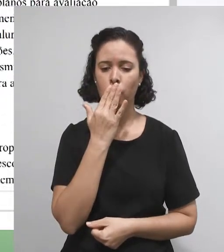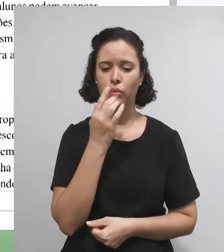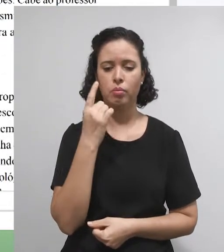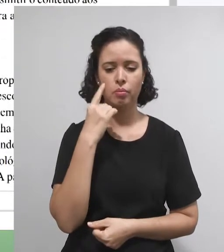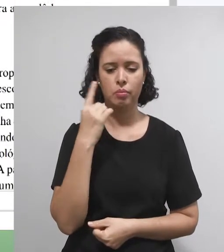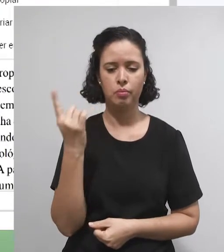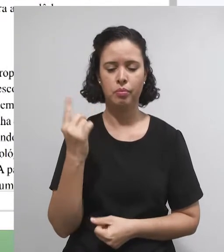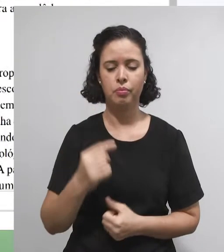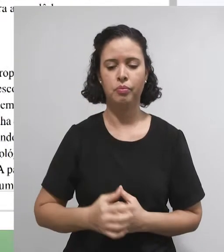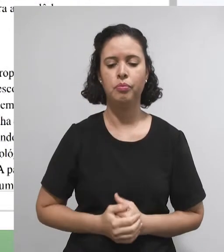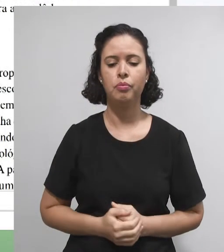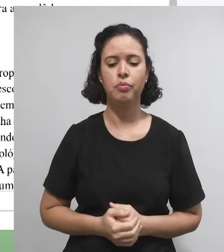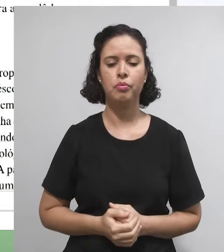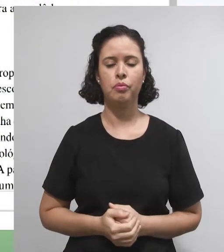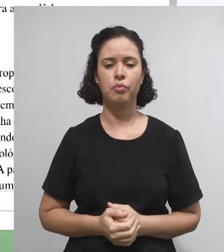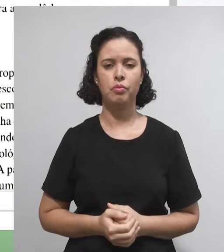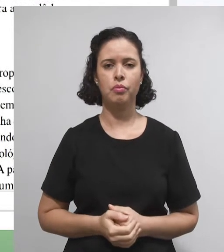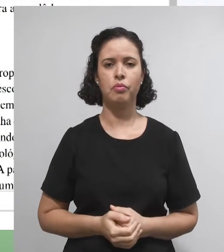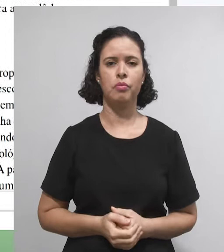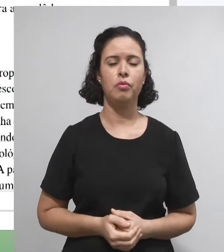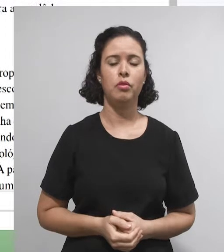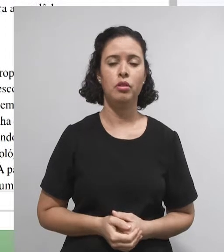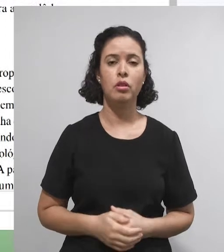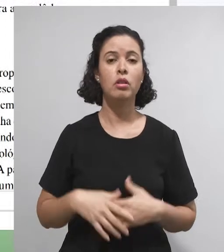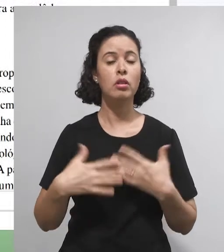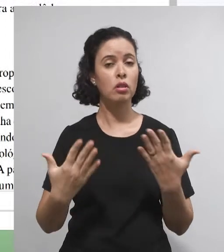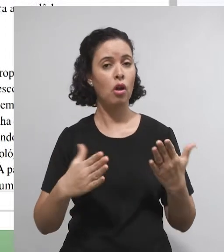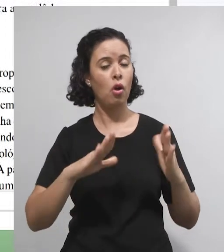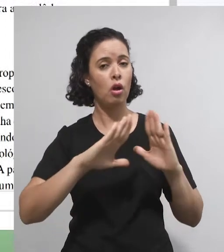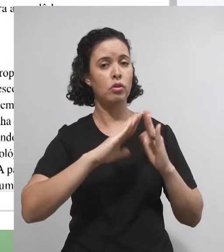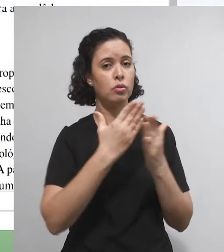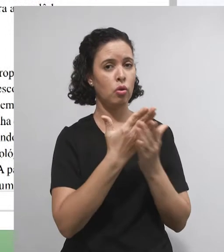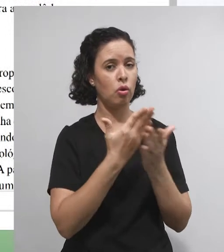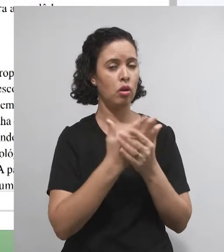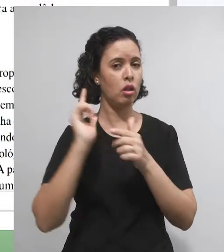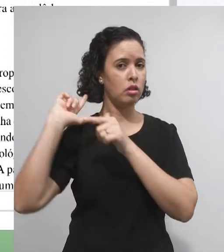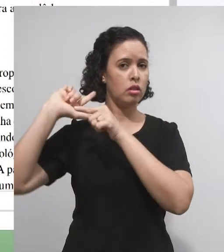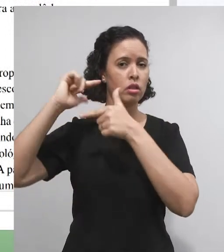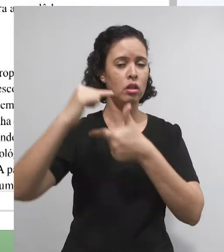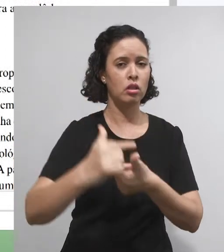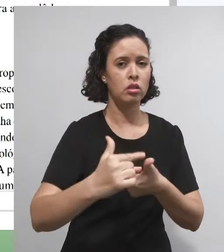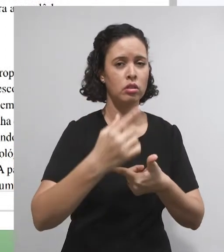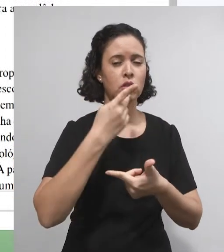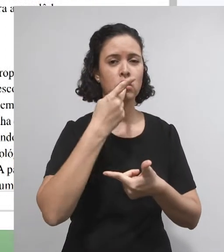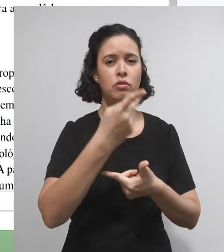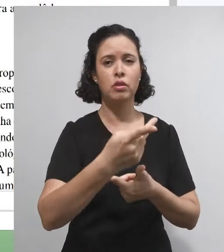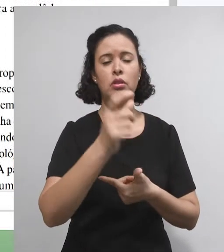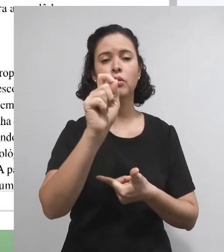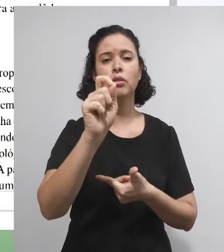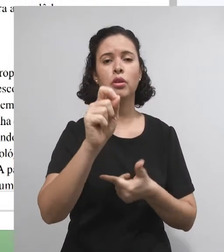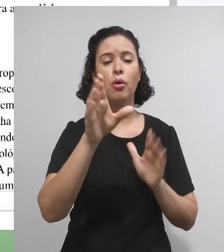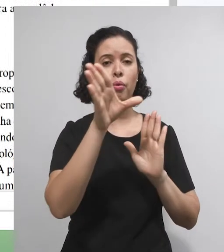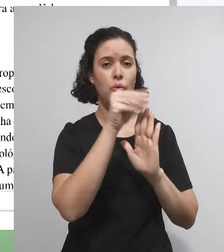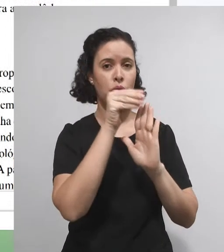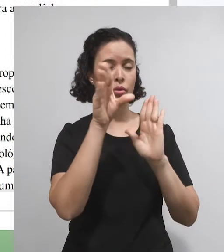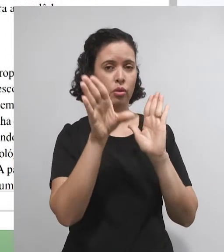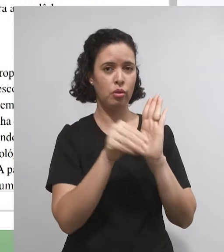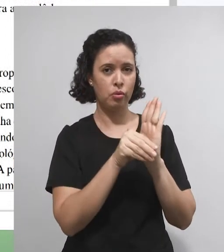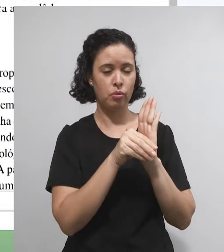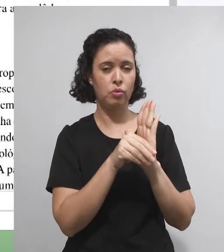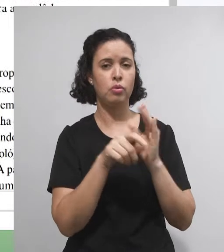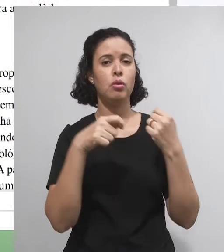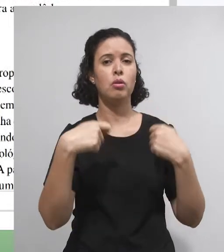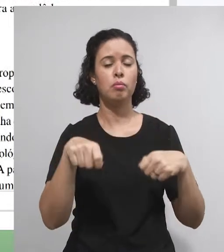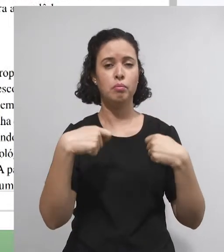vocês deixarem bem destacado. E a ideia da escola tradicional, ela diz que o conteúdo deve